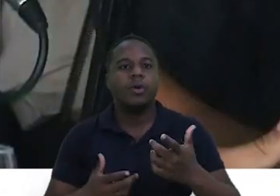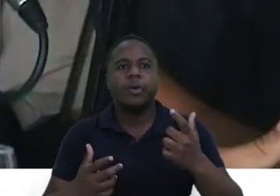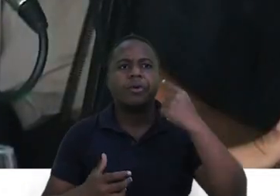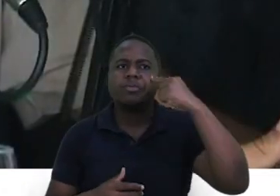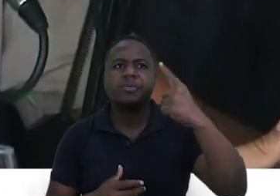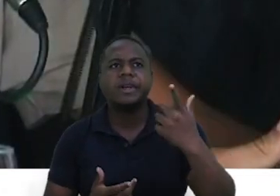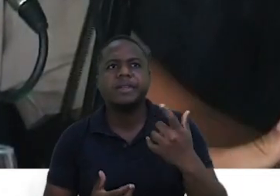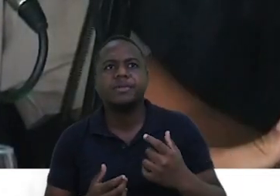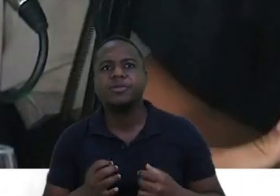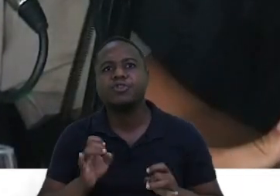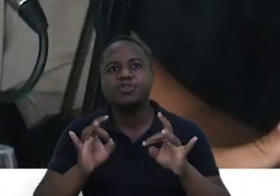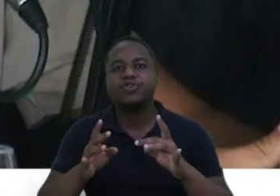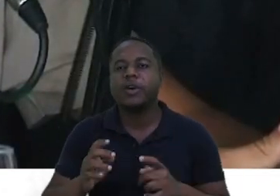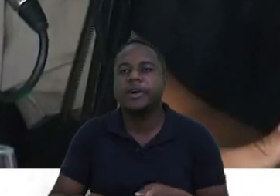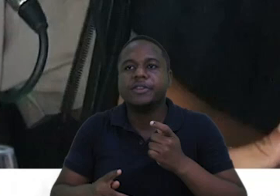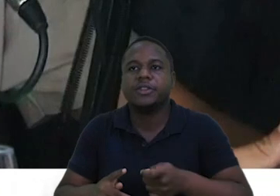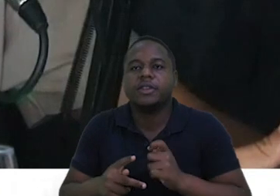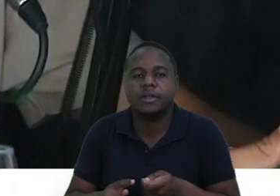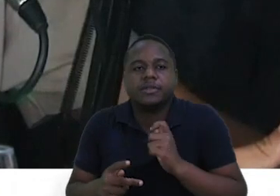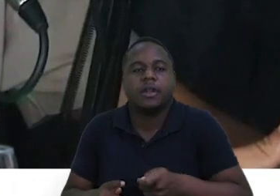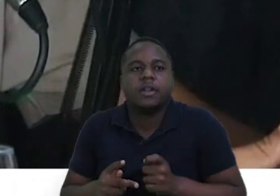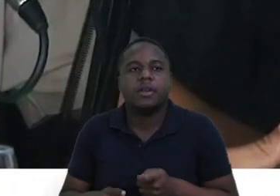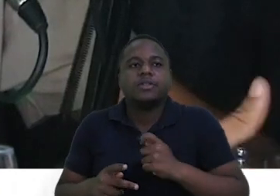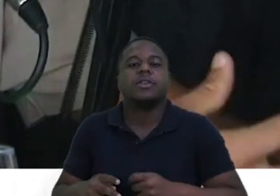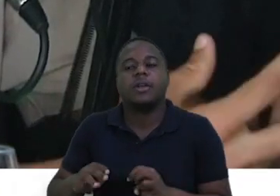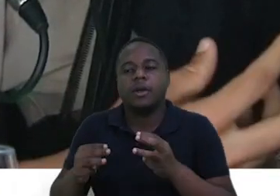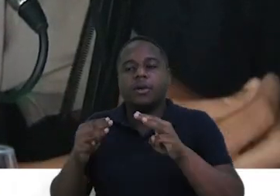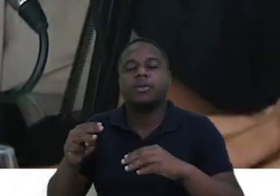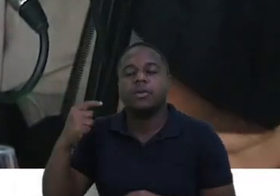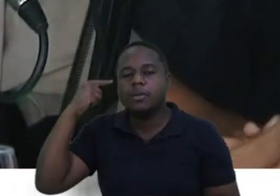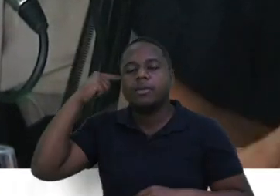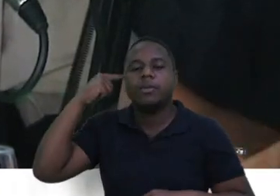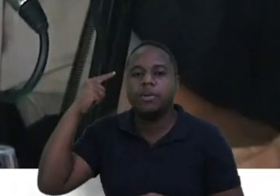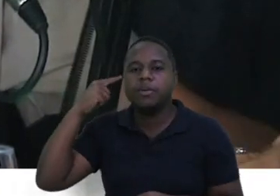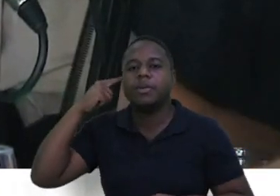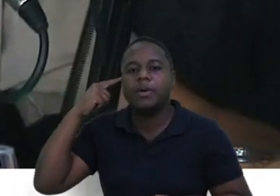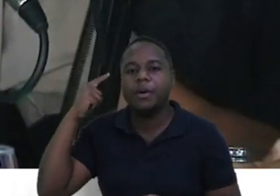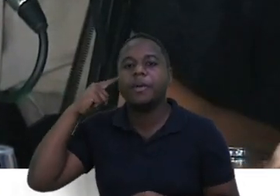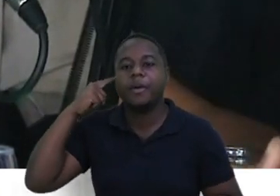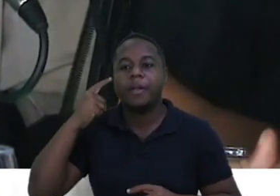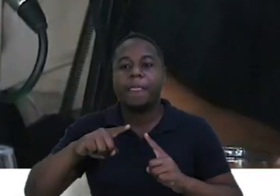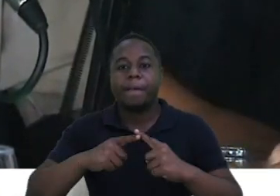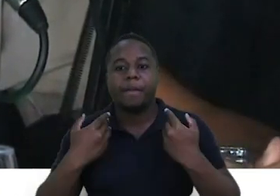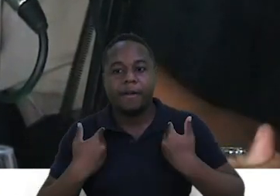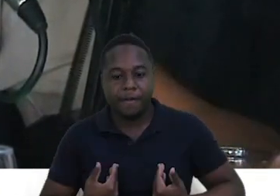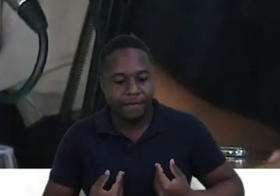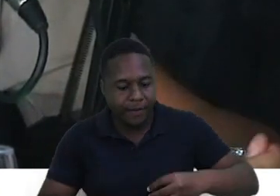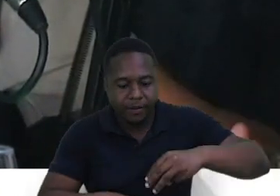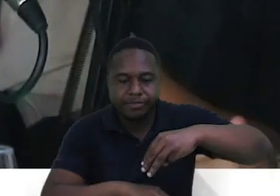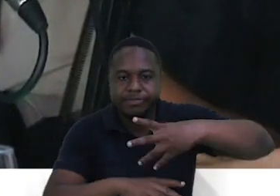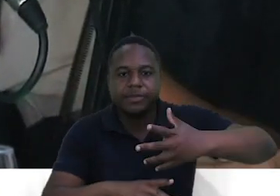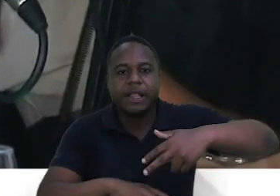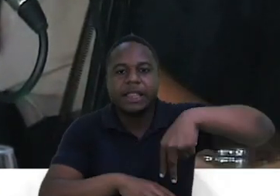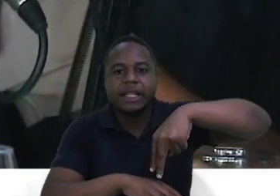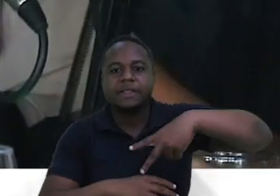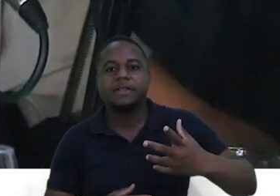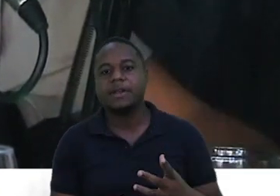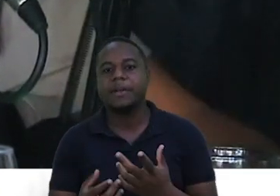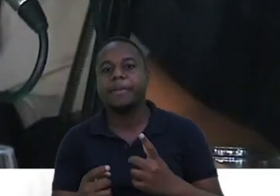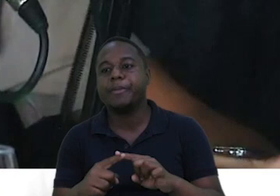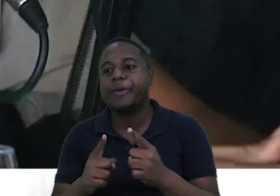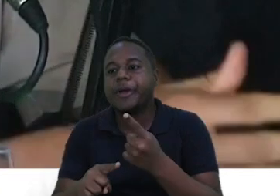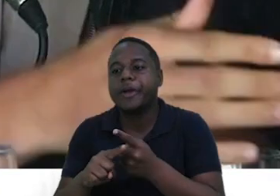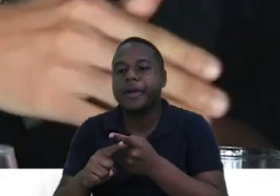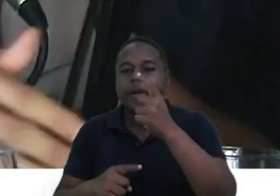como é que dança. Só vai ser um tigue-lingue no seu ouvido às vezes, né? Porque a cultura não chama, não tá na veia, não tá na vivência, na